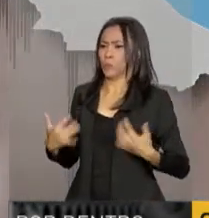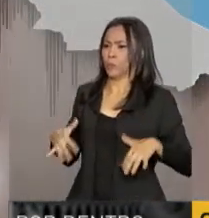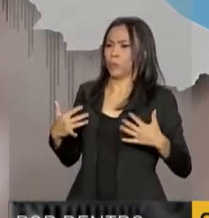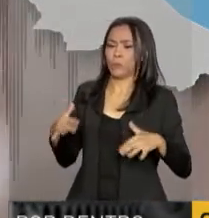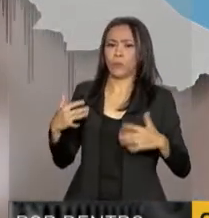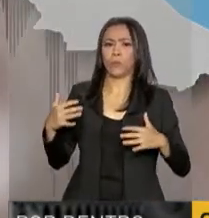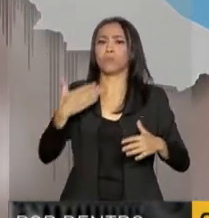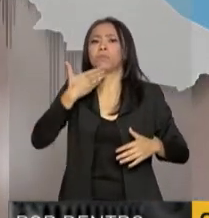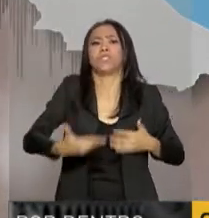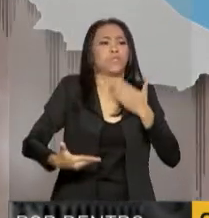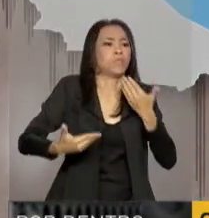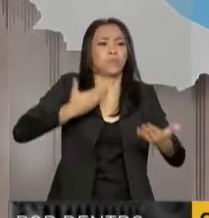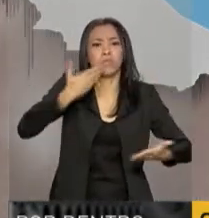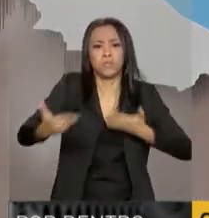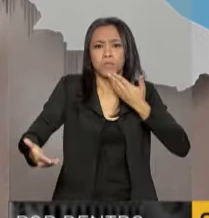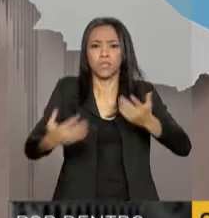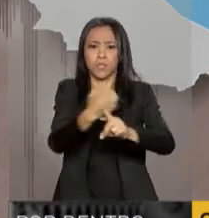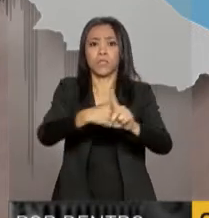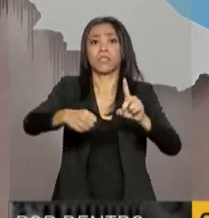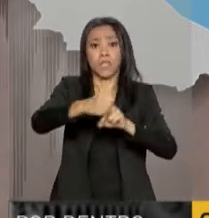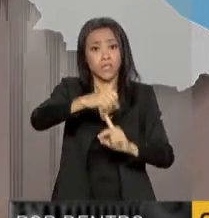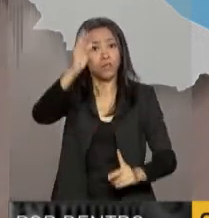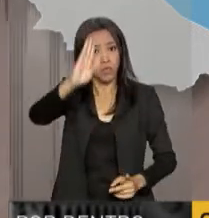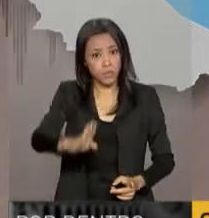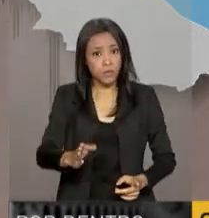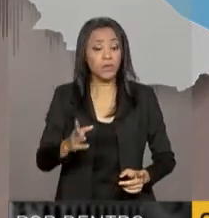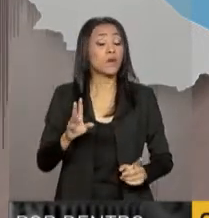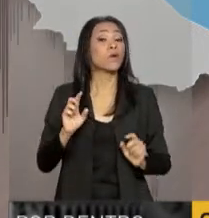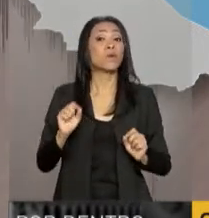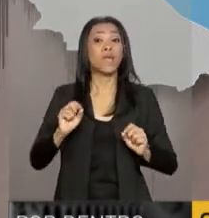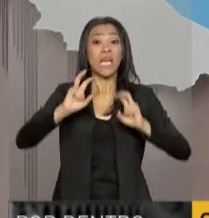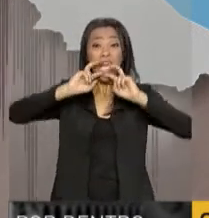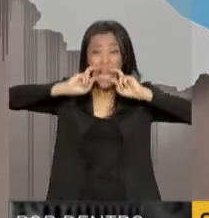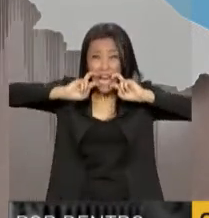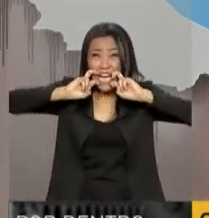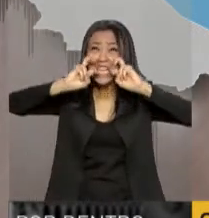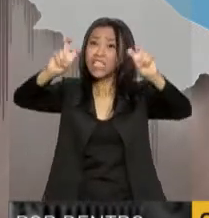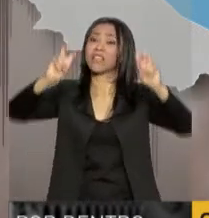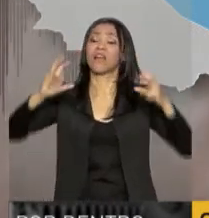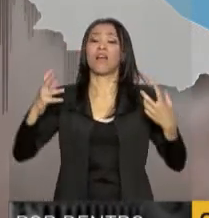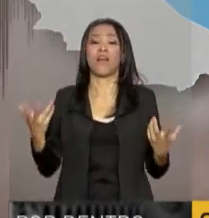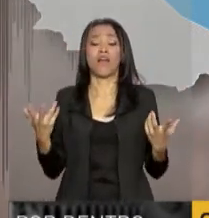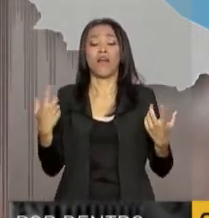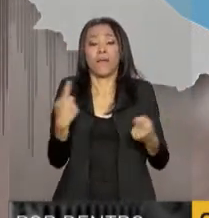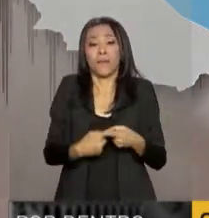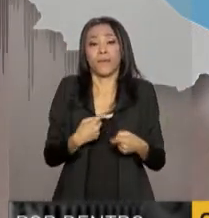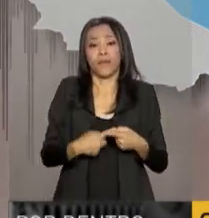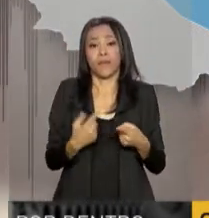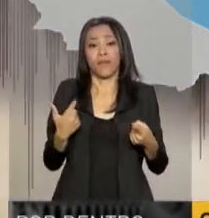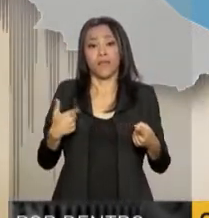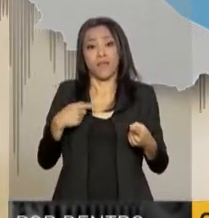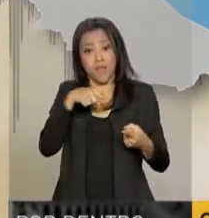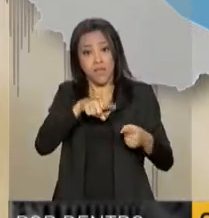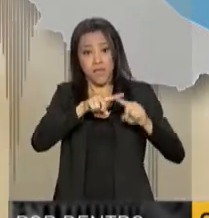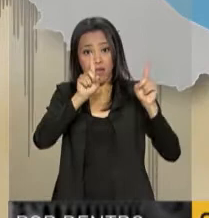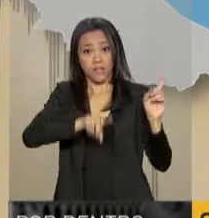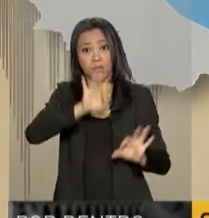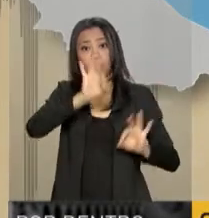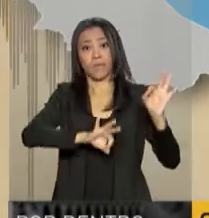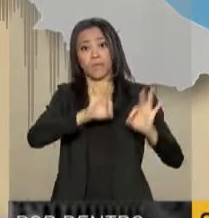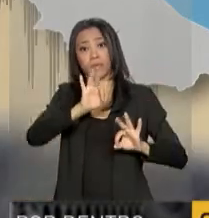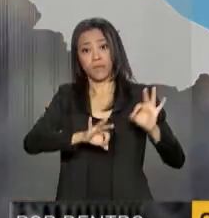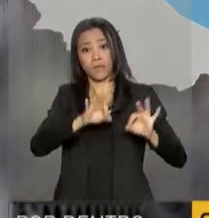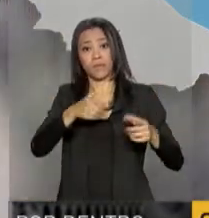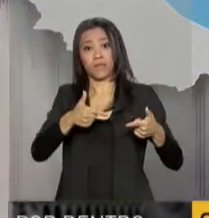dos municípios do brasil em gritar por esse problema que veio e está assolando a nação